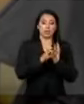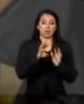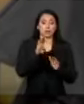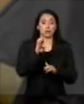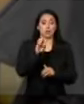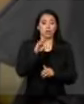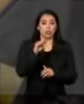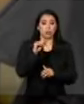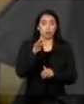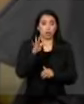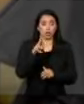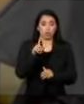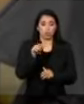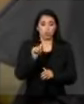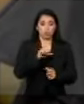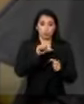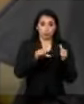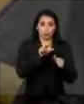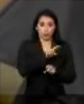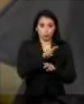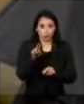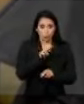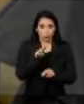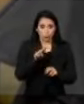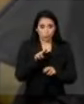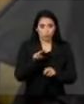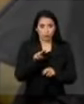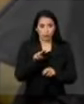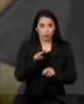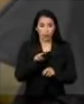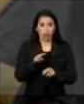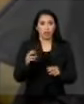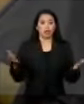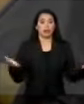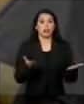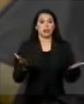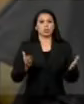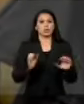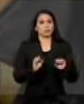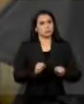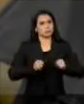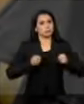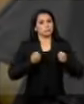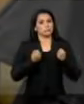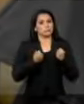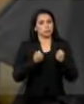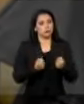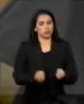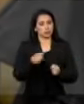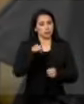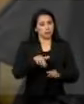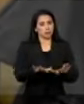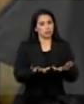mudou inclusive a sua nomenclatura, vem com a nova roupagem para defender aqui, deste plenário,